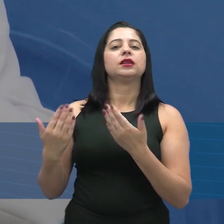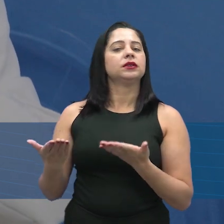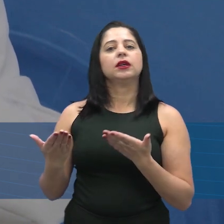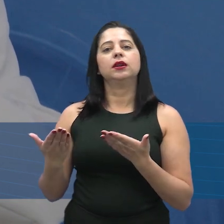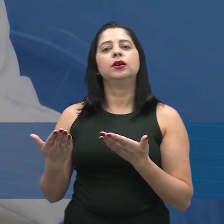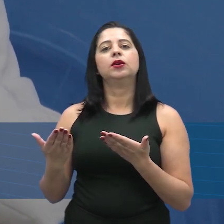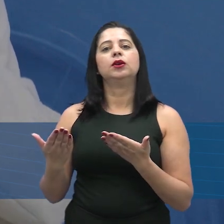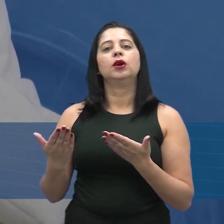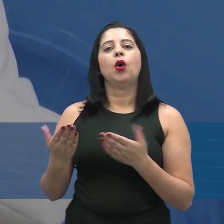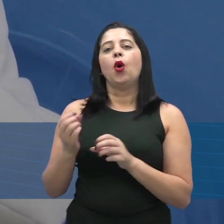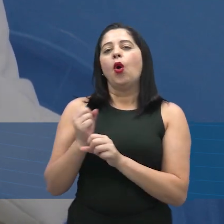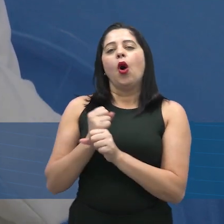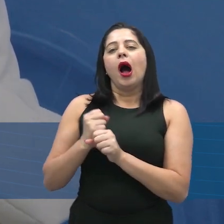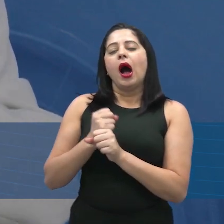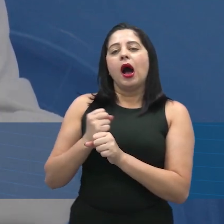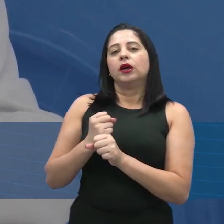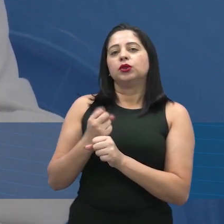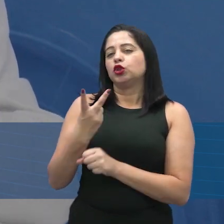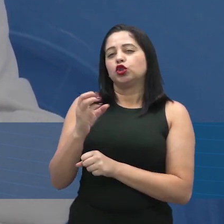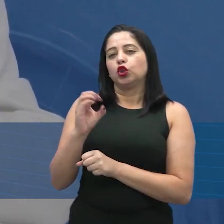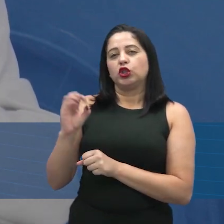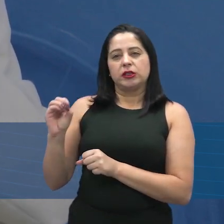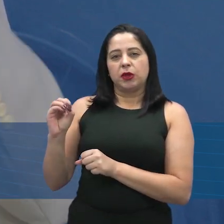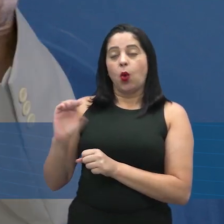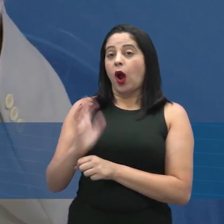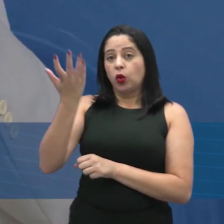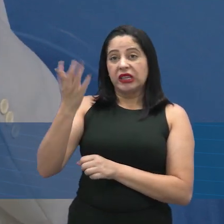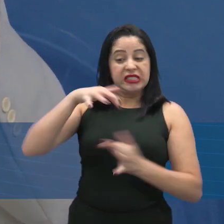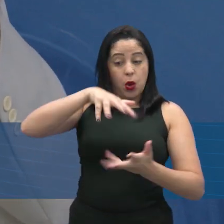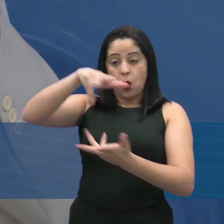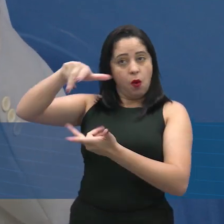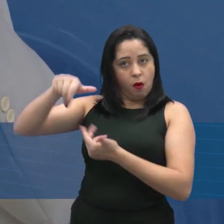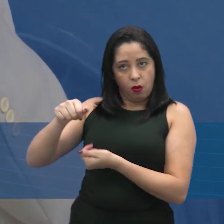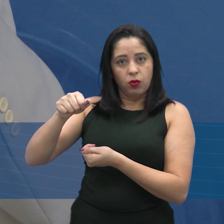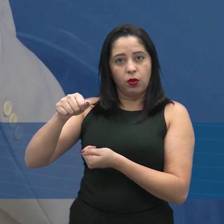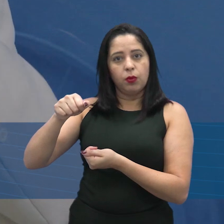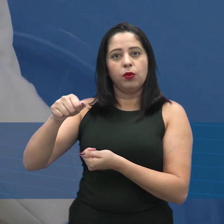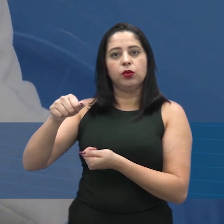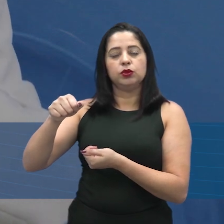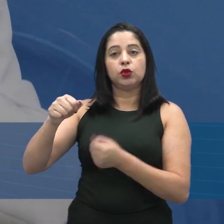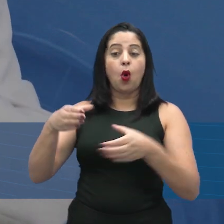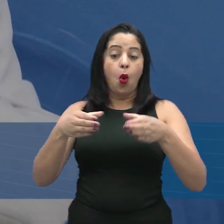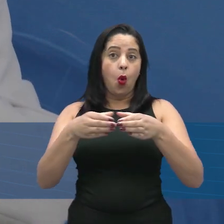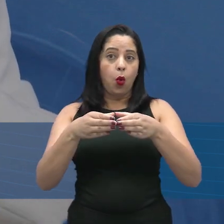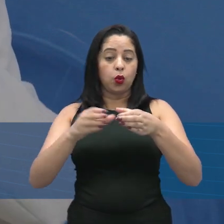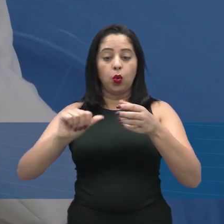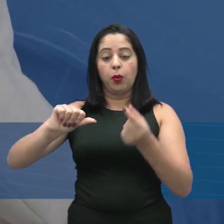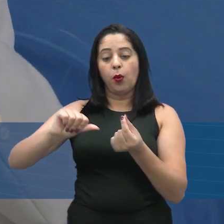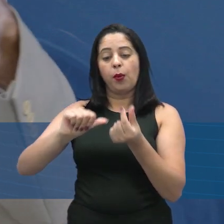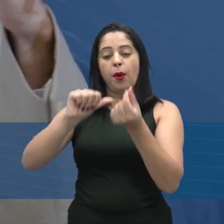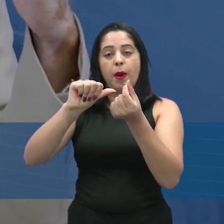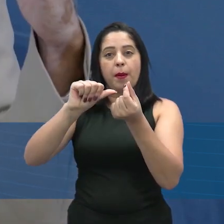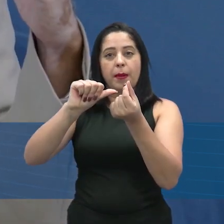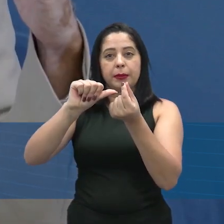a partir do início do milênio, e isso não foi só no Brasil, isso foi na economia global. A classe média, ela ganhou uma